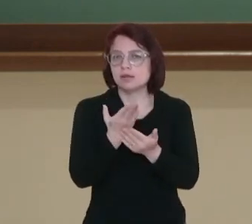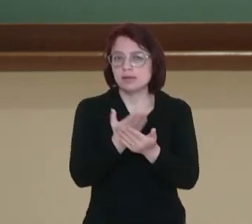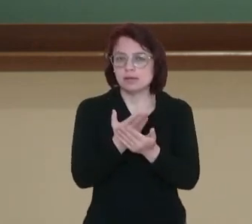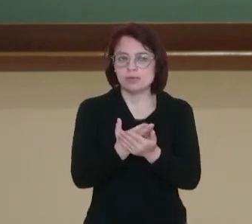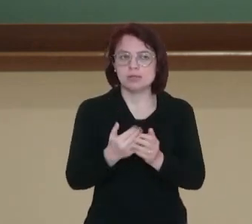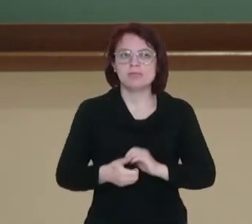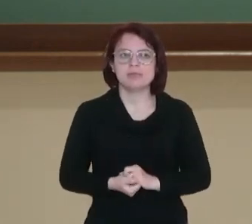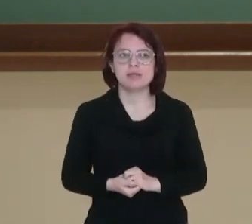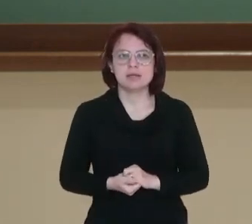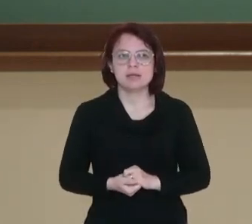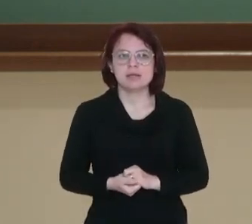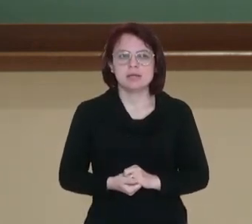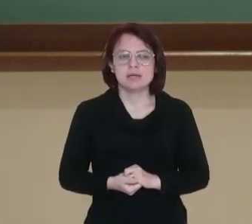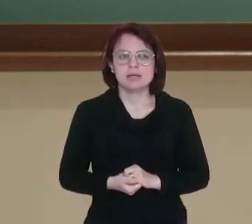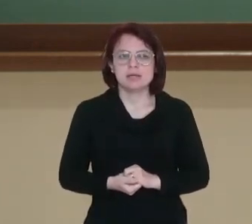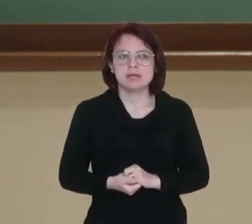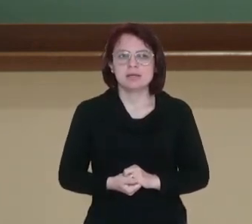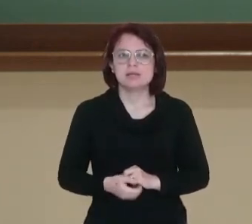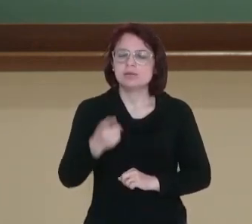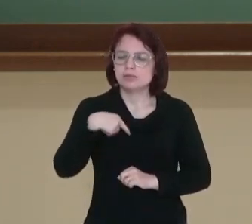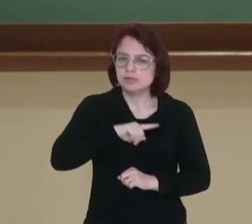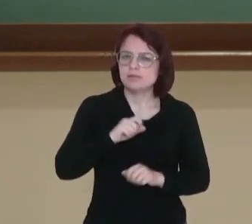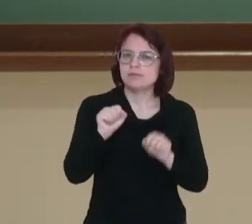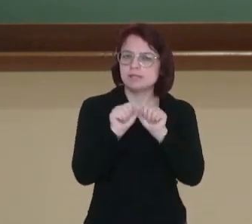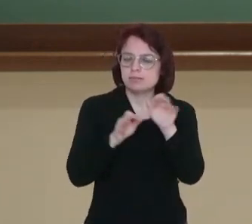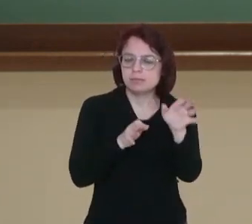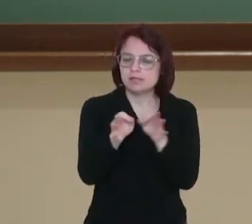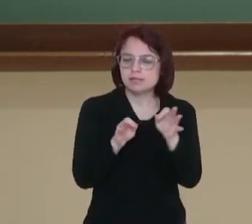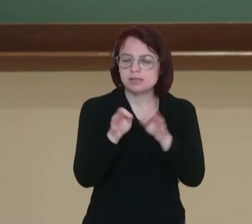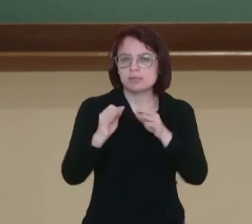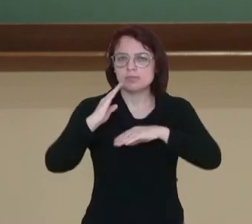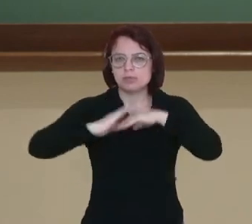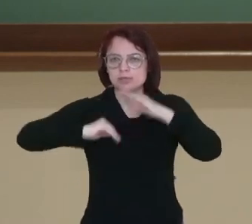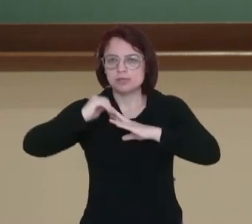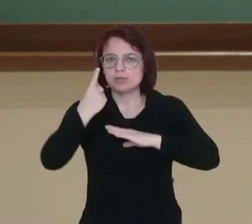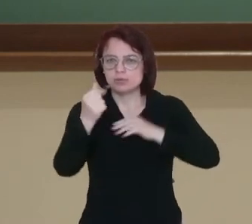nossa aula. Olha lá, fizemos o planejamento da produção de um